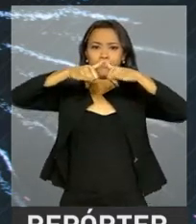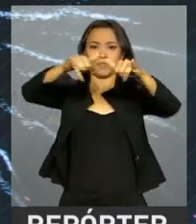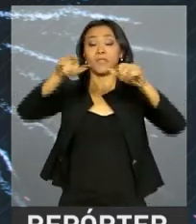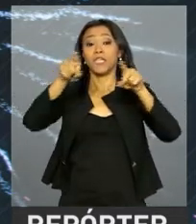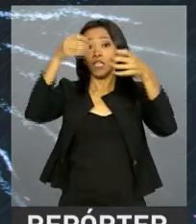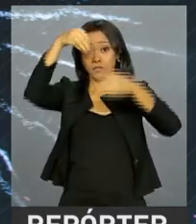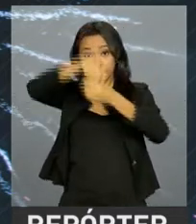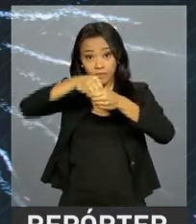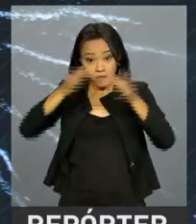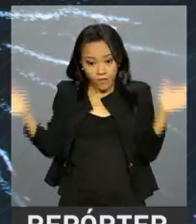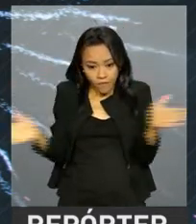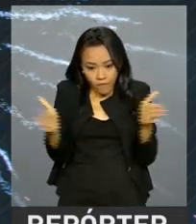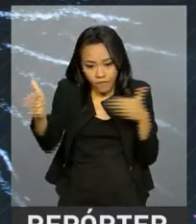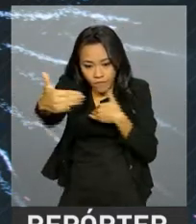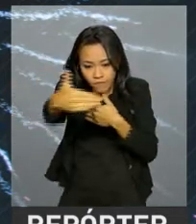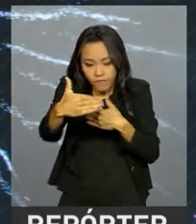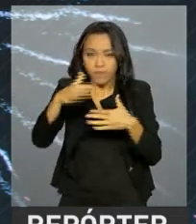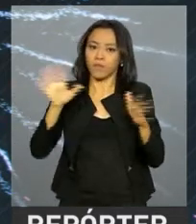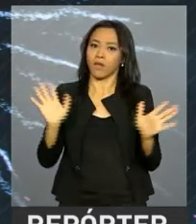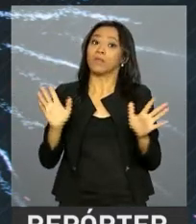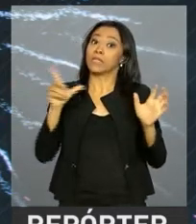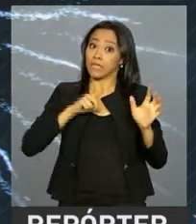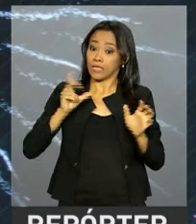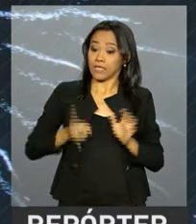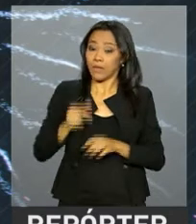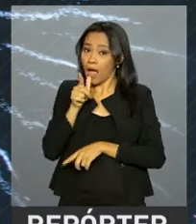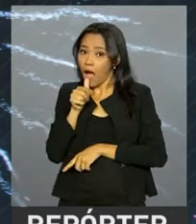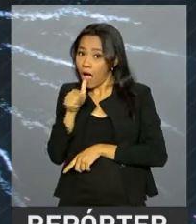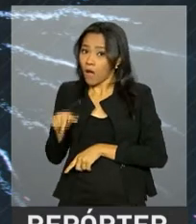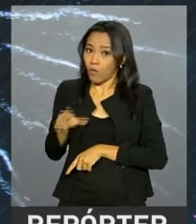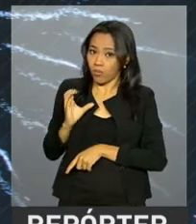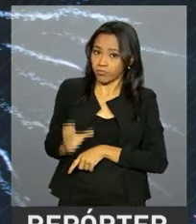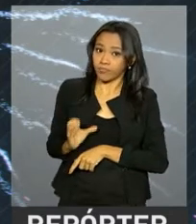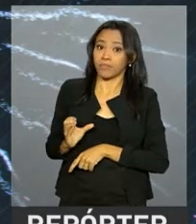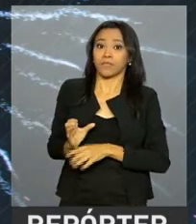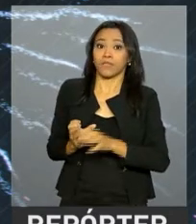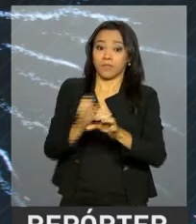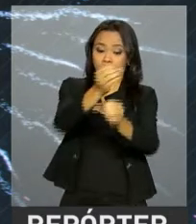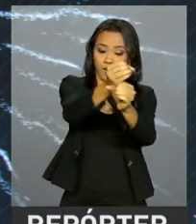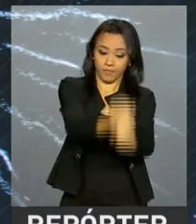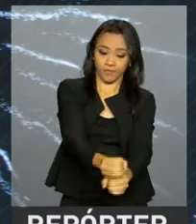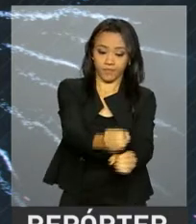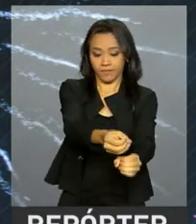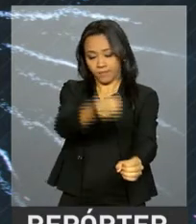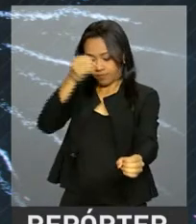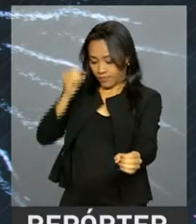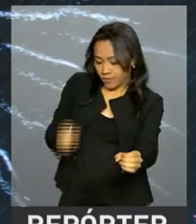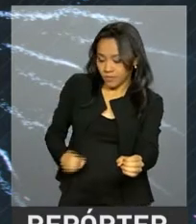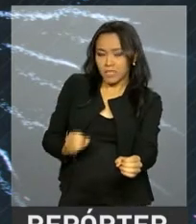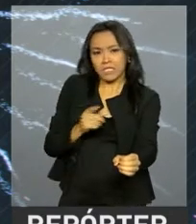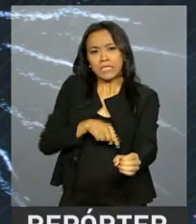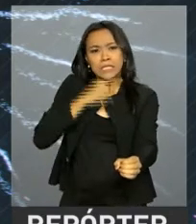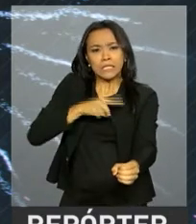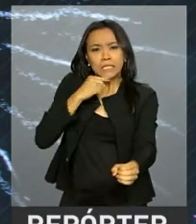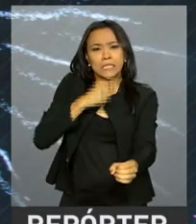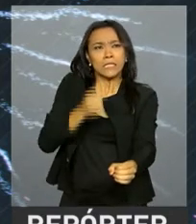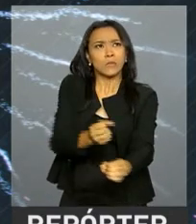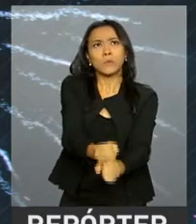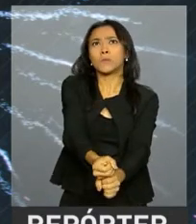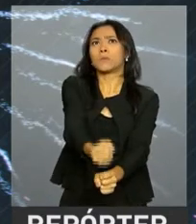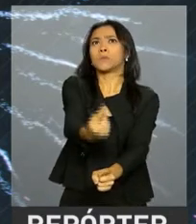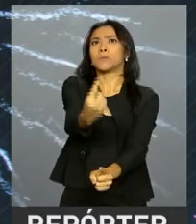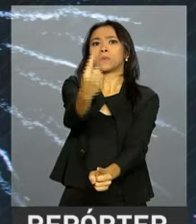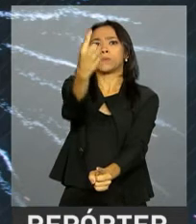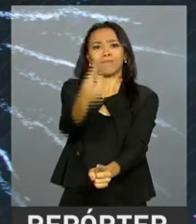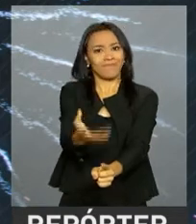ter sempre um recipiente de água por perto para colocar os foguetes já usados ou aqueles que falharam para não haver riscos de novas